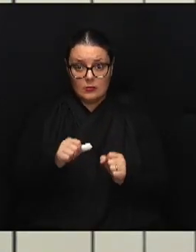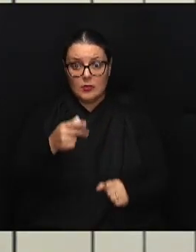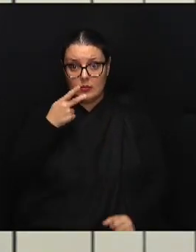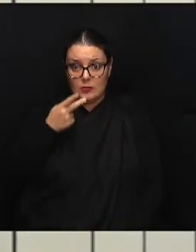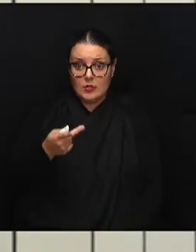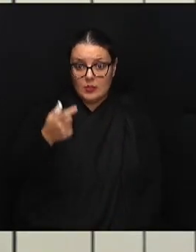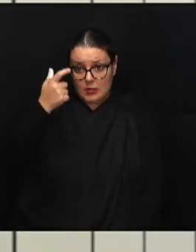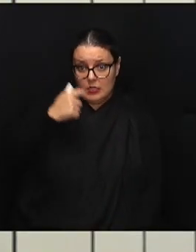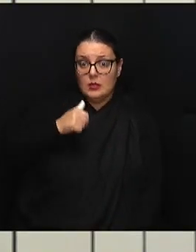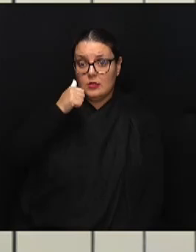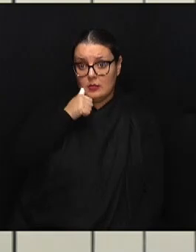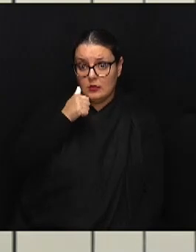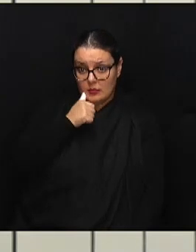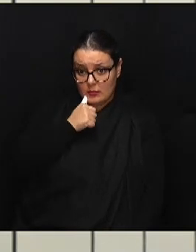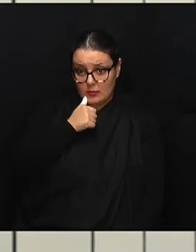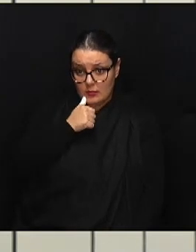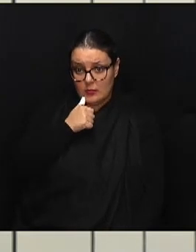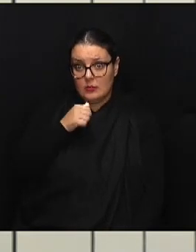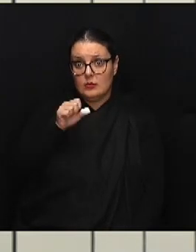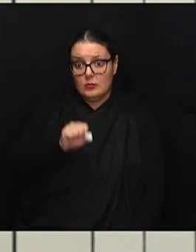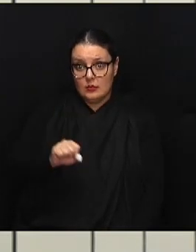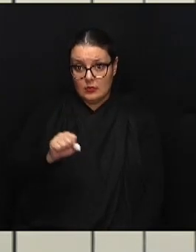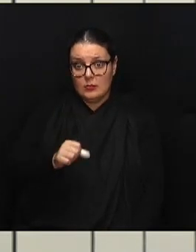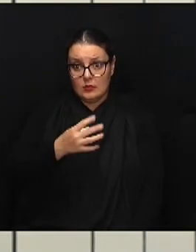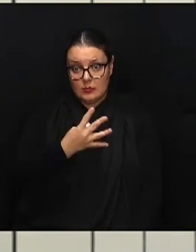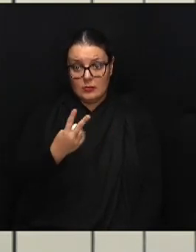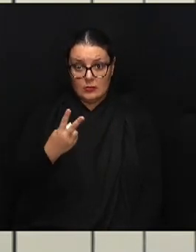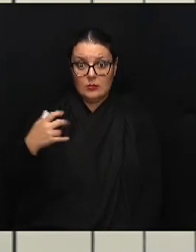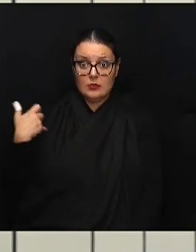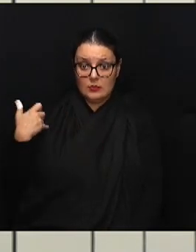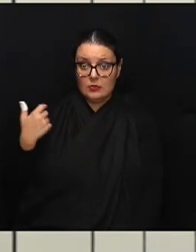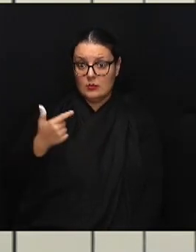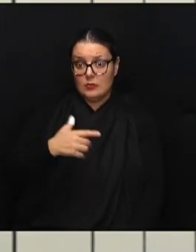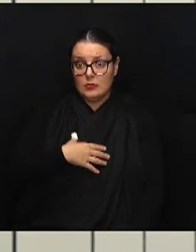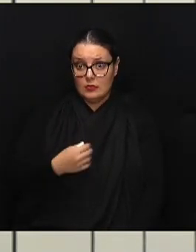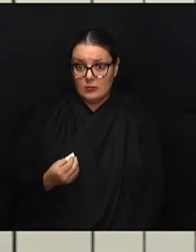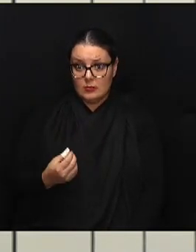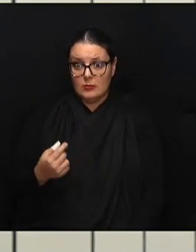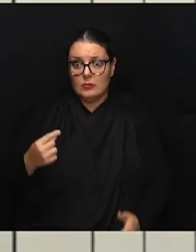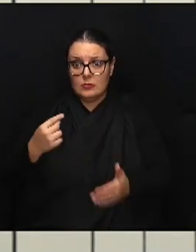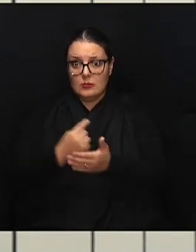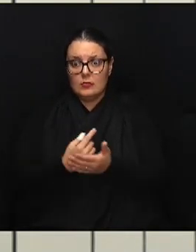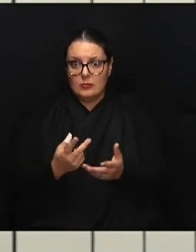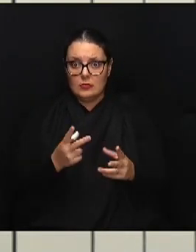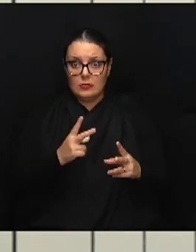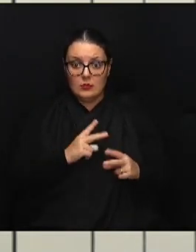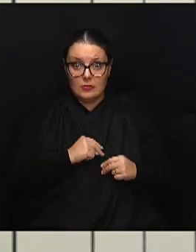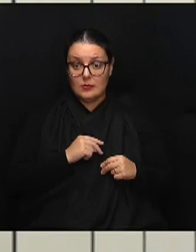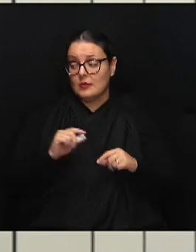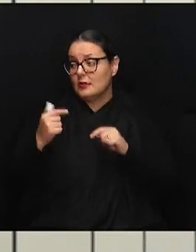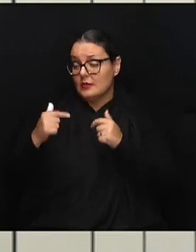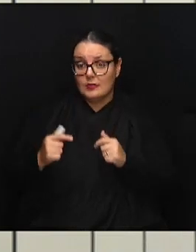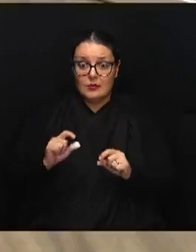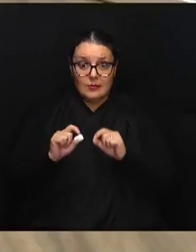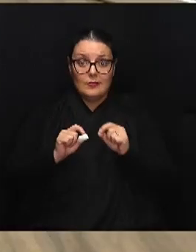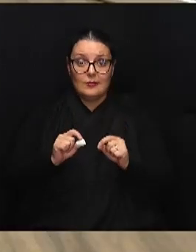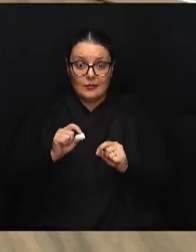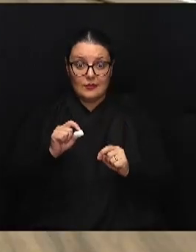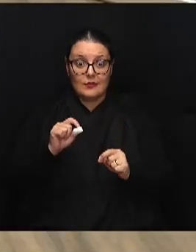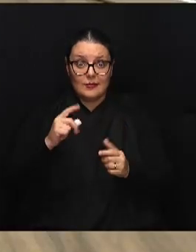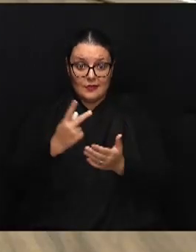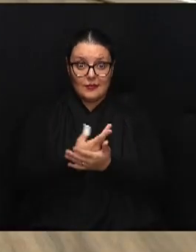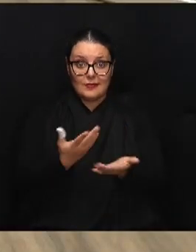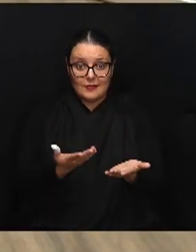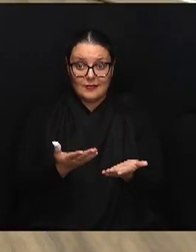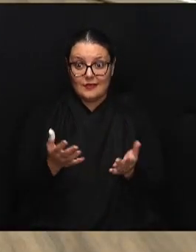porque eu sou uma mulher solteira, com 42 anos, sem filho, e as pessoas questionam, nossa, mas o que é de errado com ela? Qual é